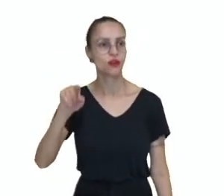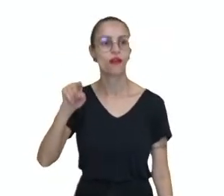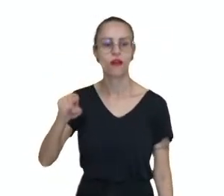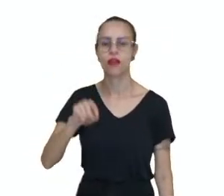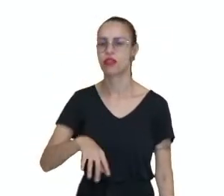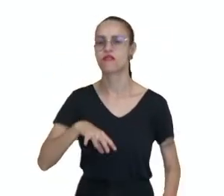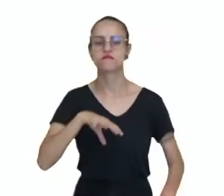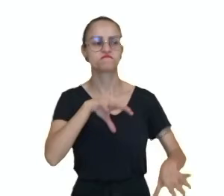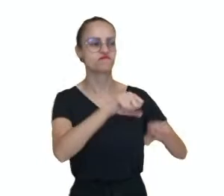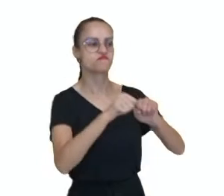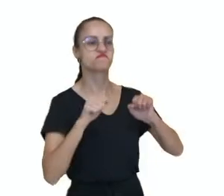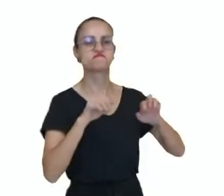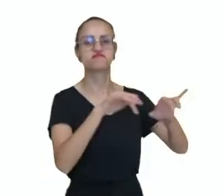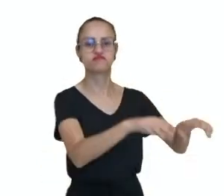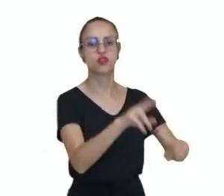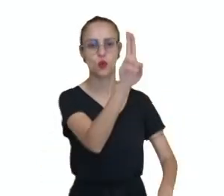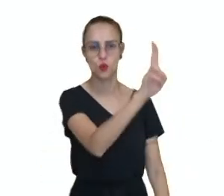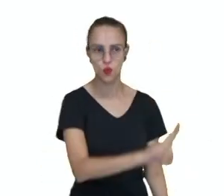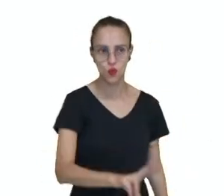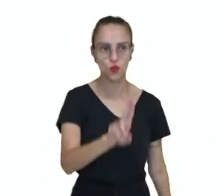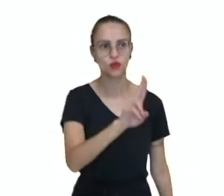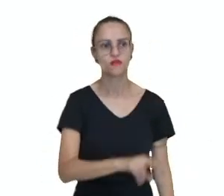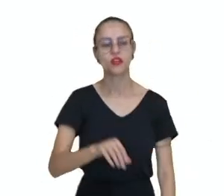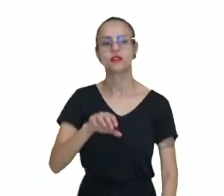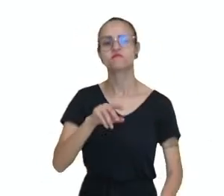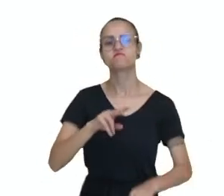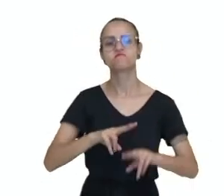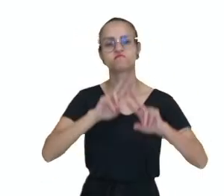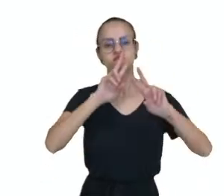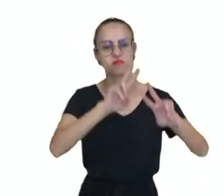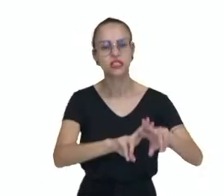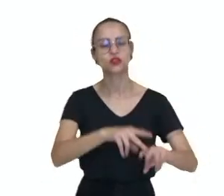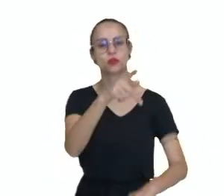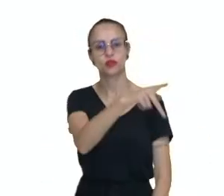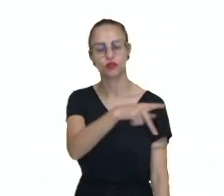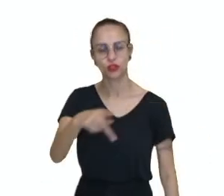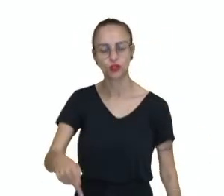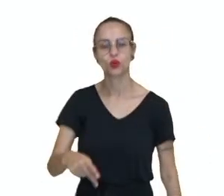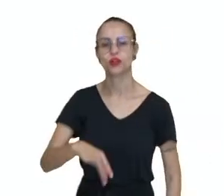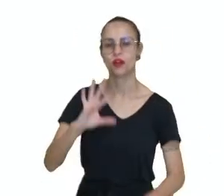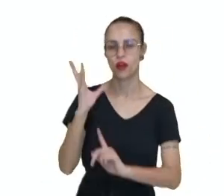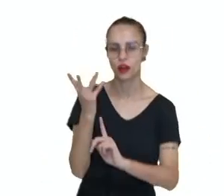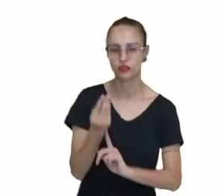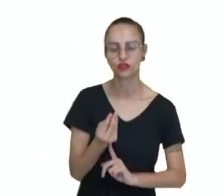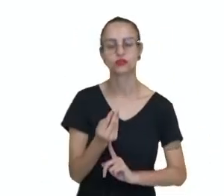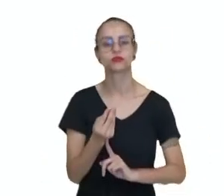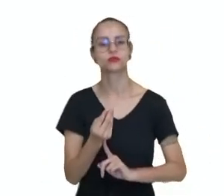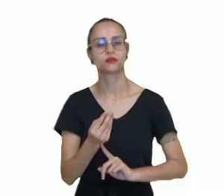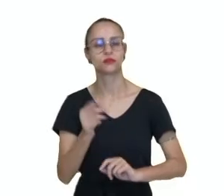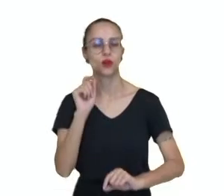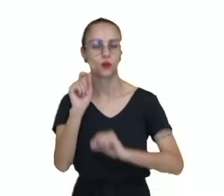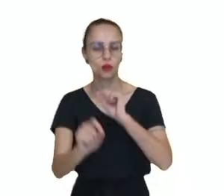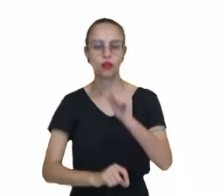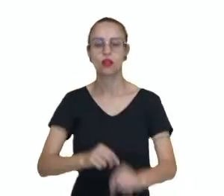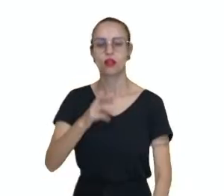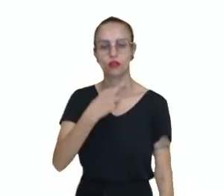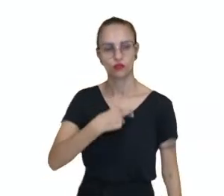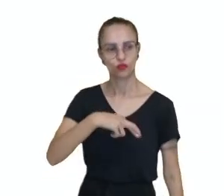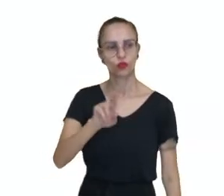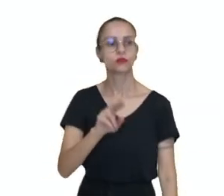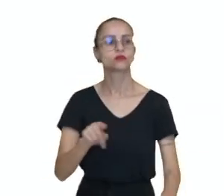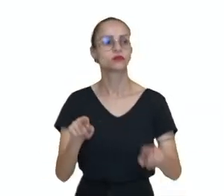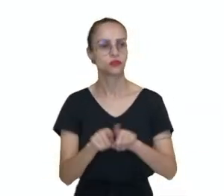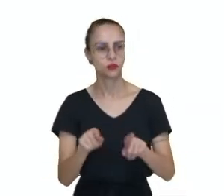invadiu universidades, perseguiu e prendeu professores, jornalistas, artistas, estudantes, religiosos e